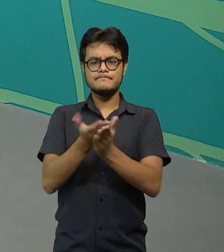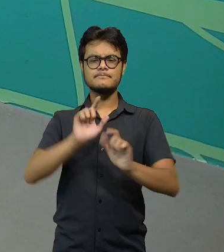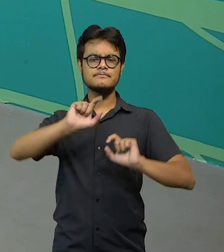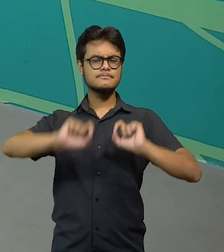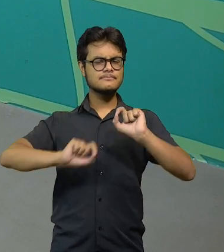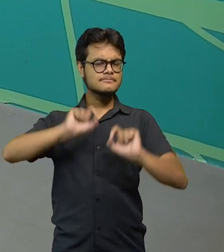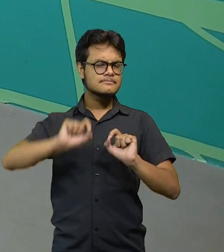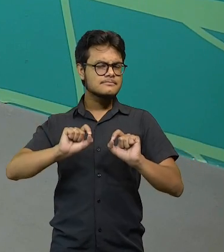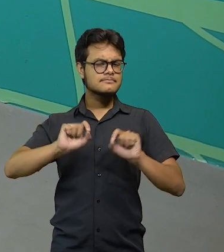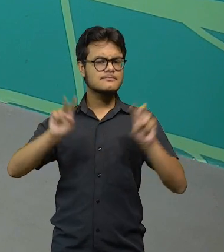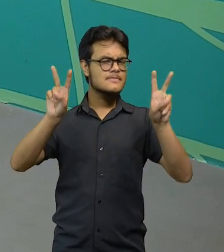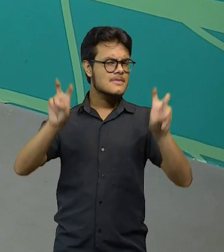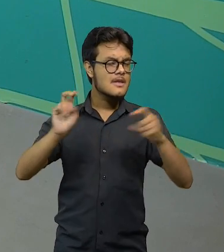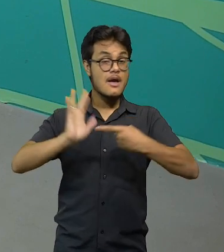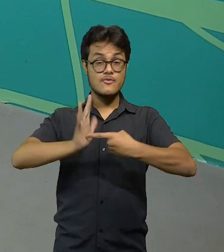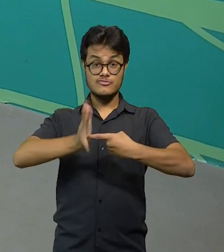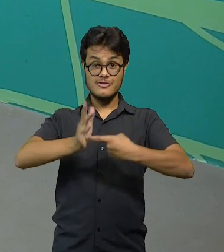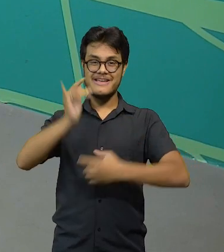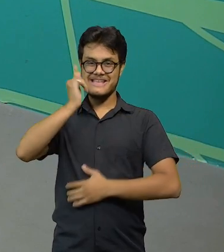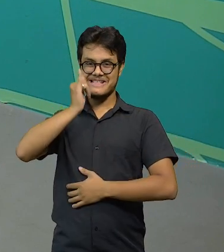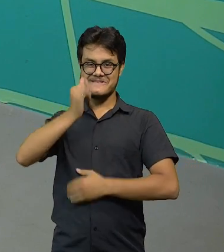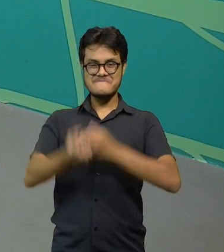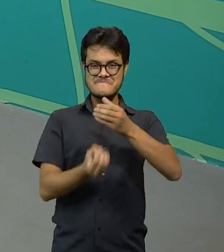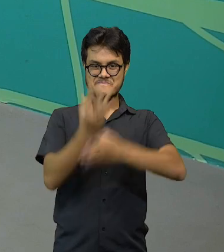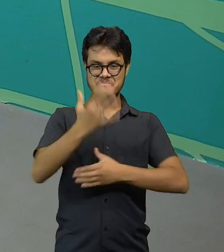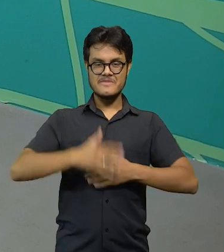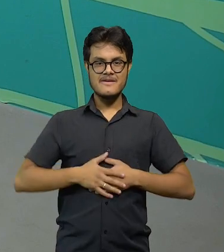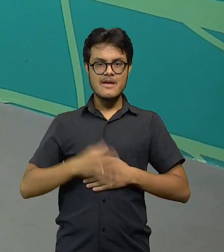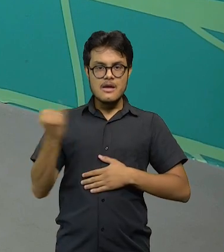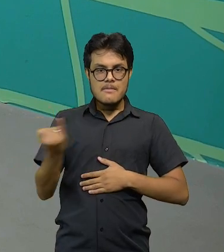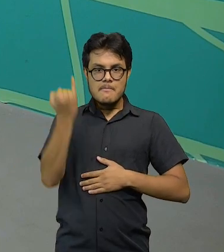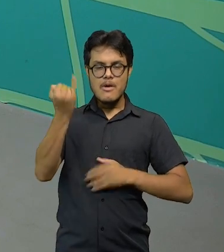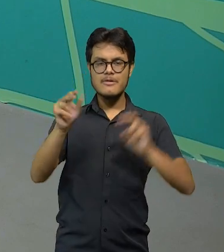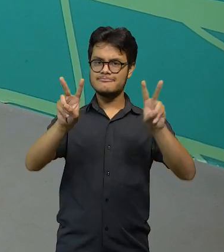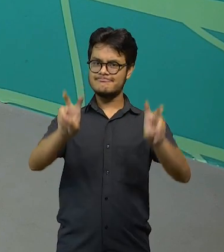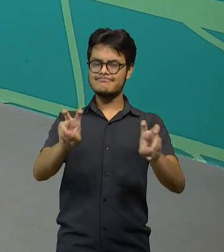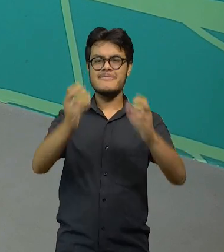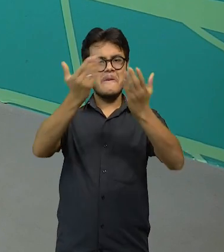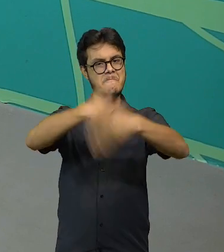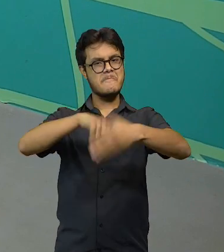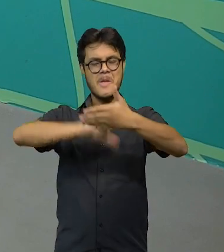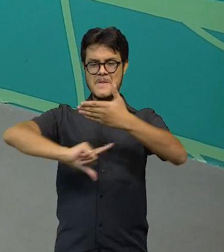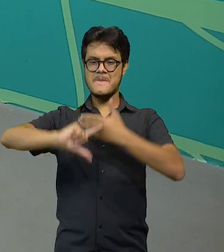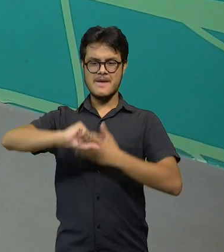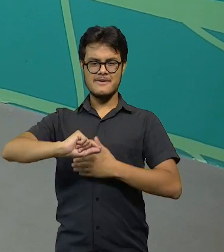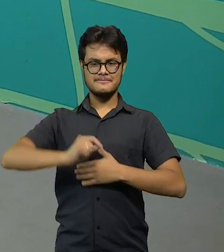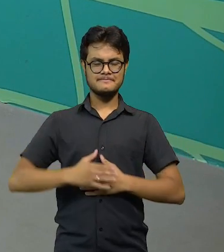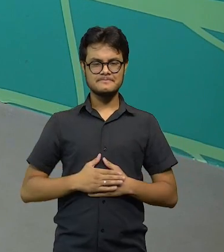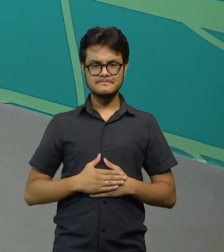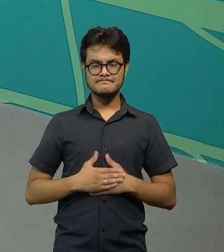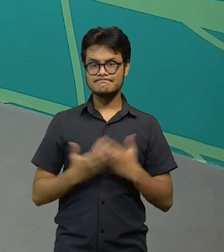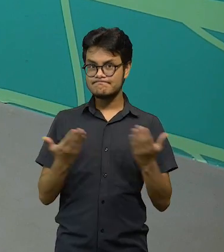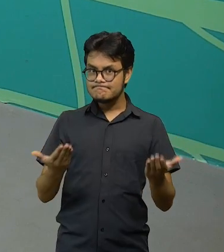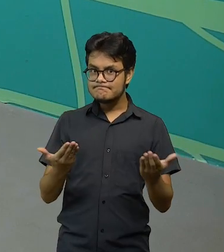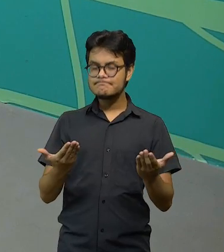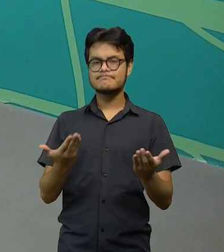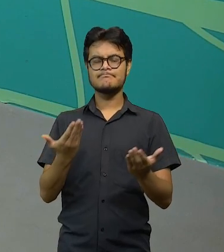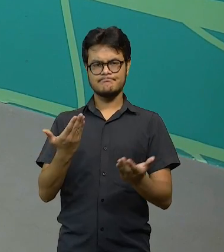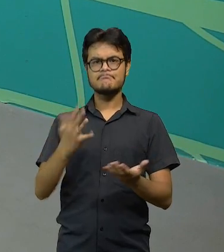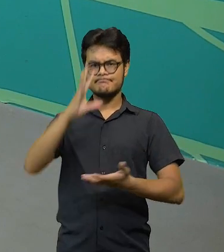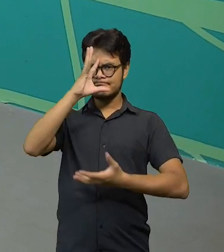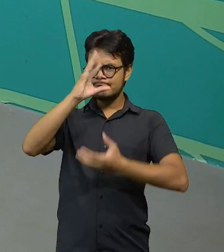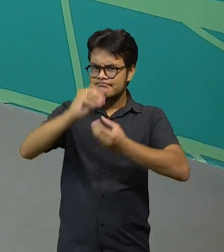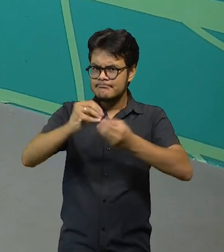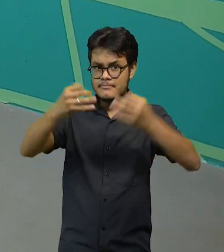gente estudou sobre geradores elétricos, assunto importantíssimo para você que vai fazer o vestibular da UEA. A gente pôde entender um